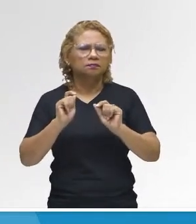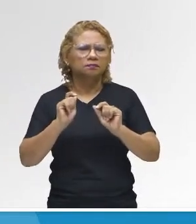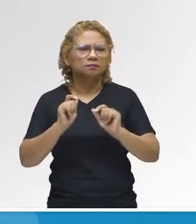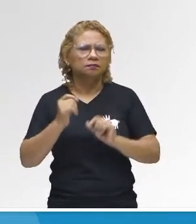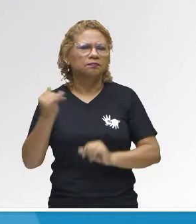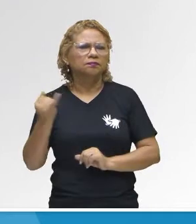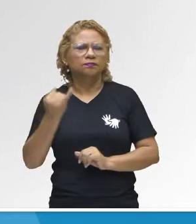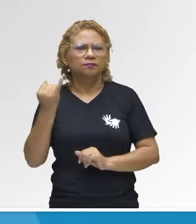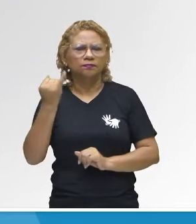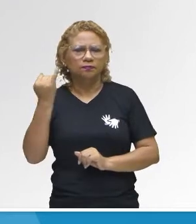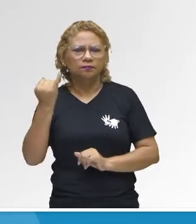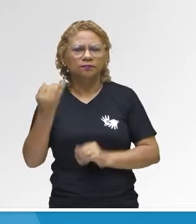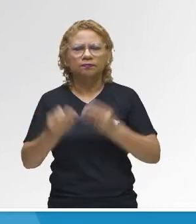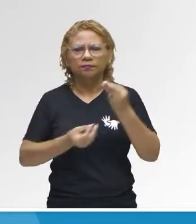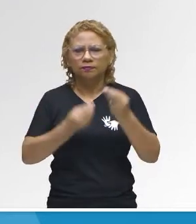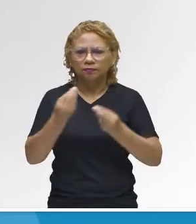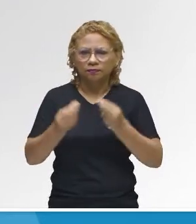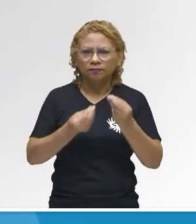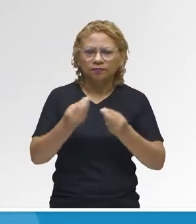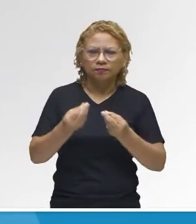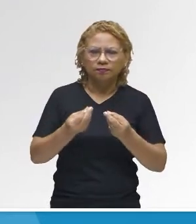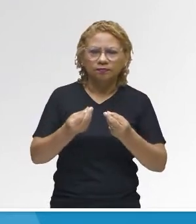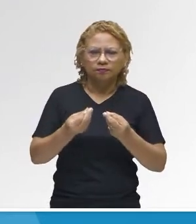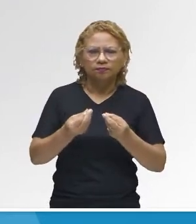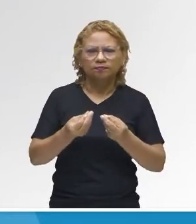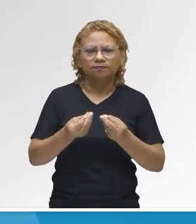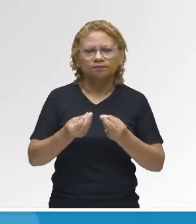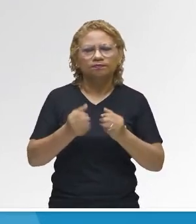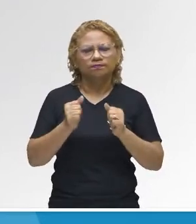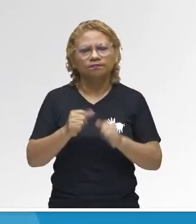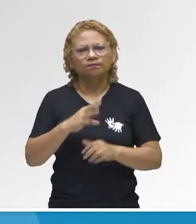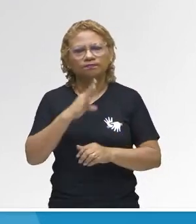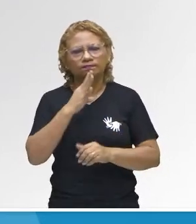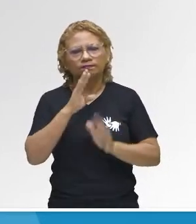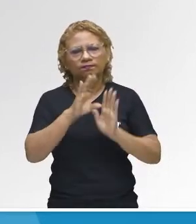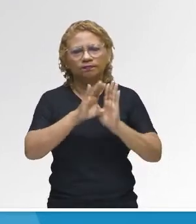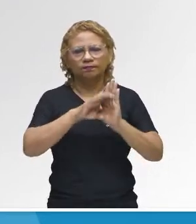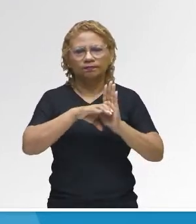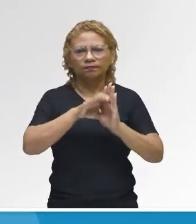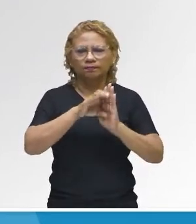nós podemos aplicar esses conceitos aplicados aí,